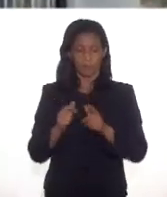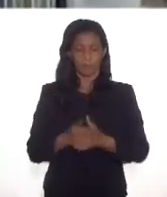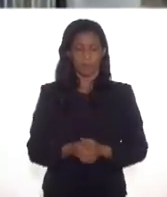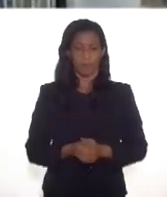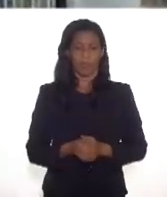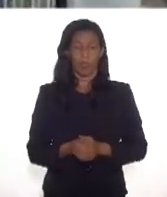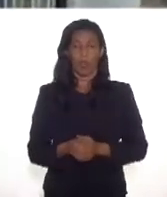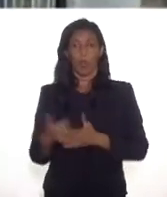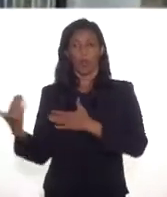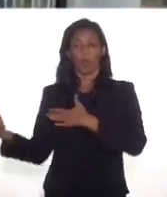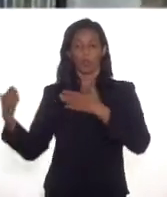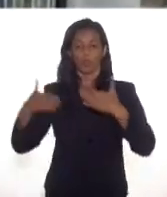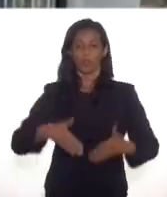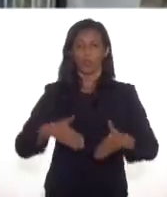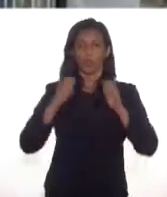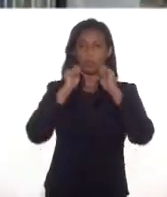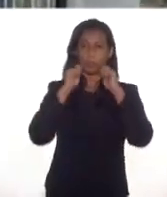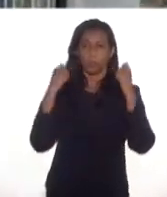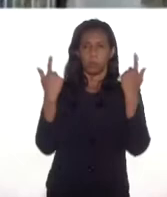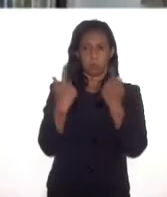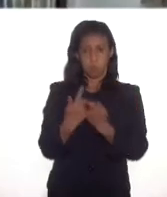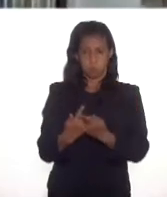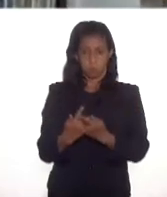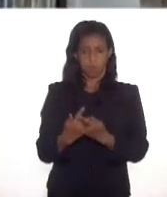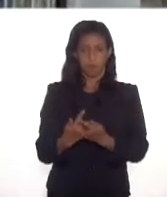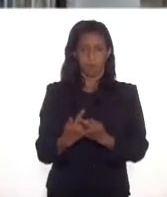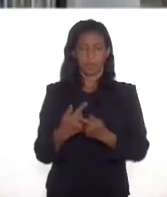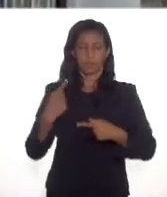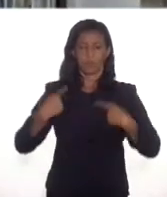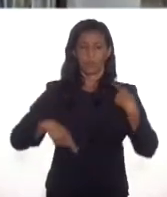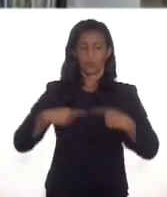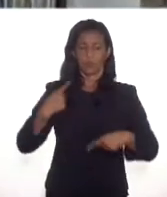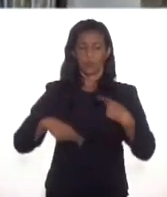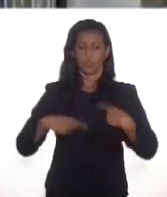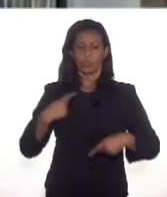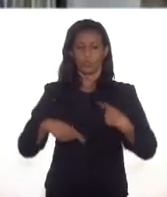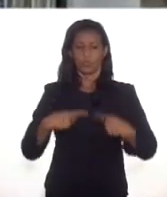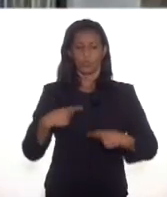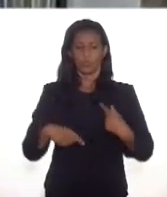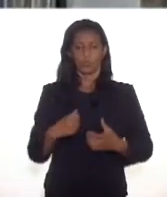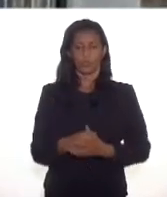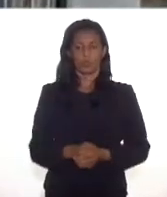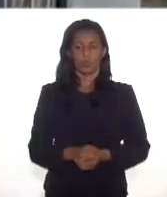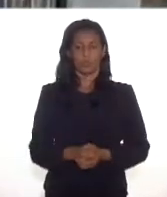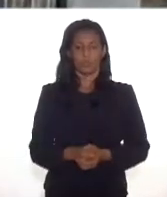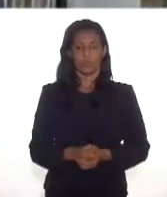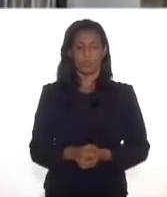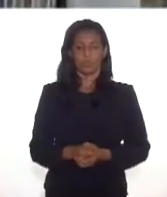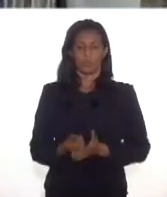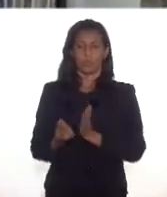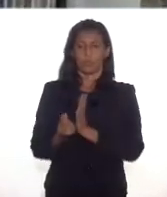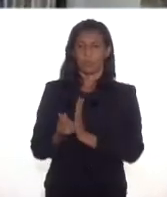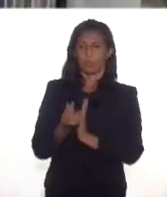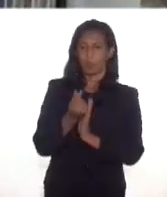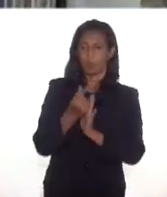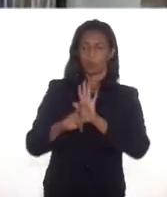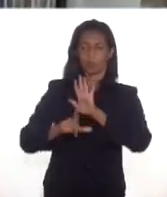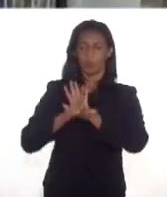para nós aqui da Assembleia Legislativa, a discussão sobre orçamento, a